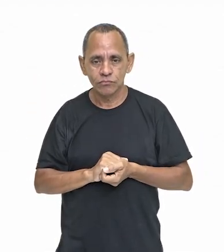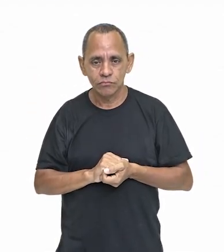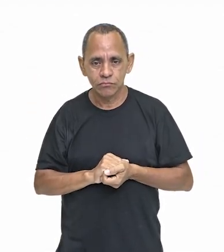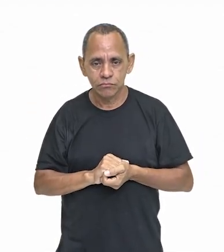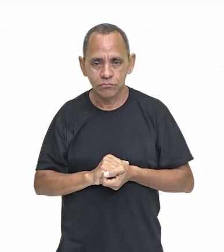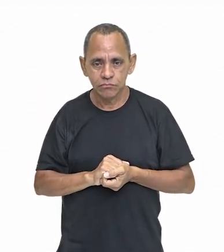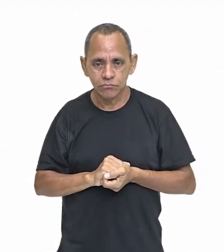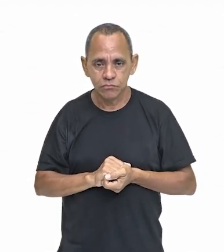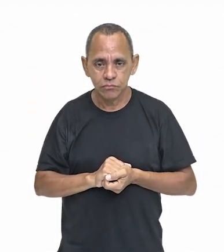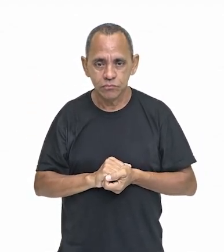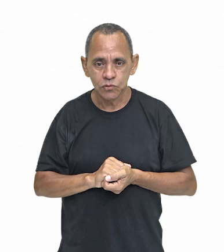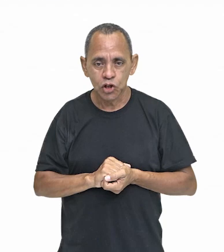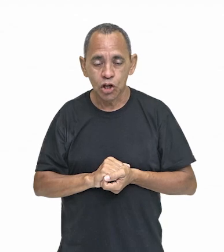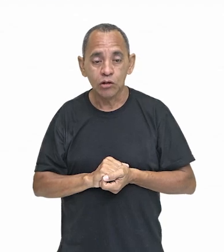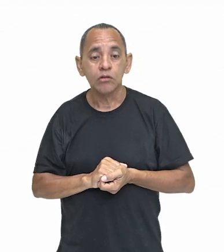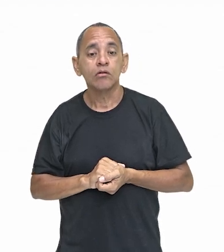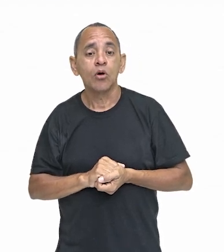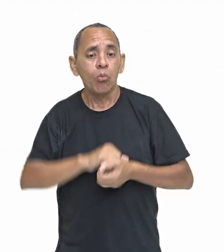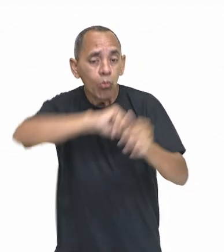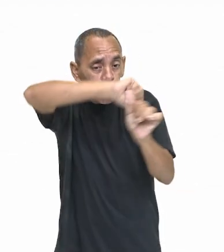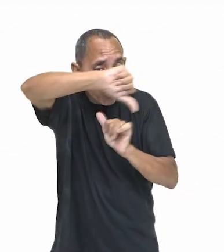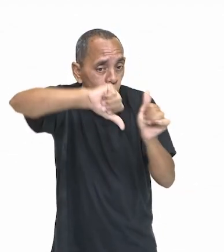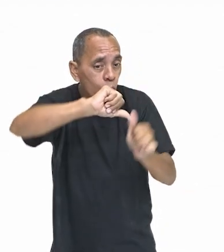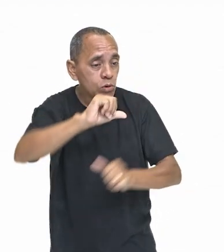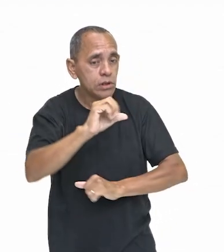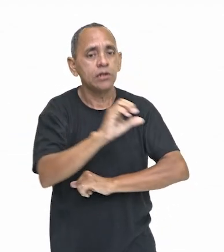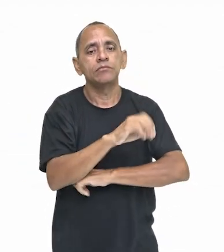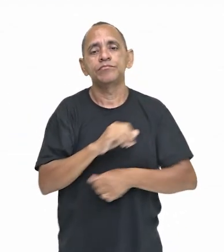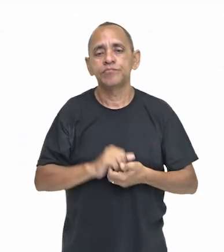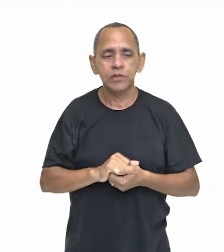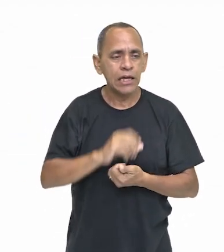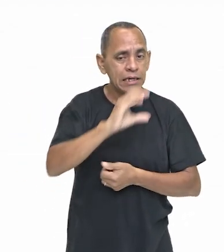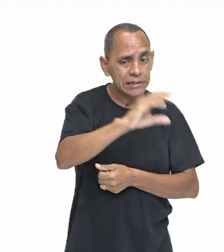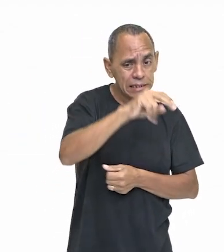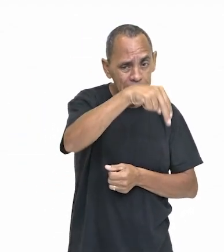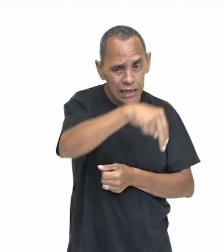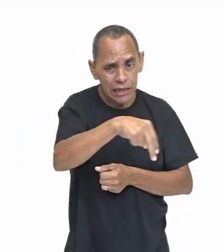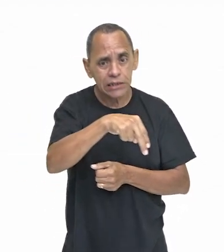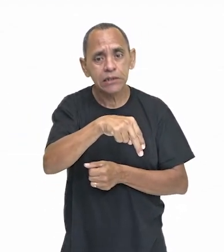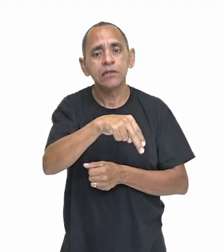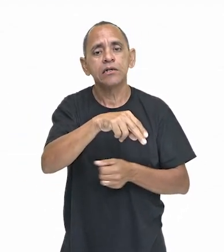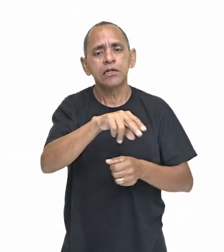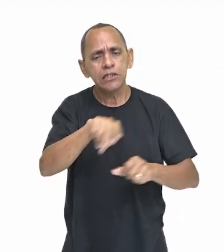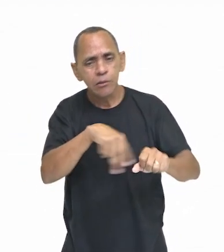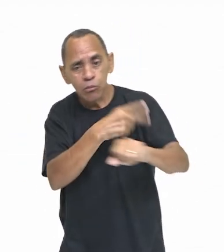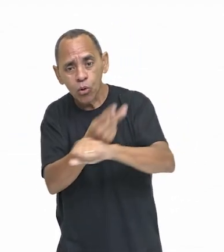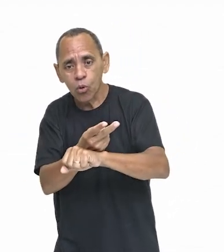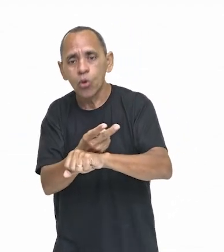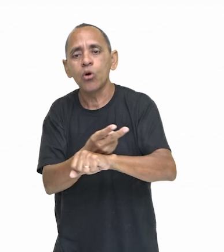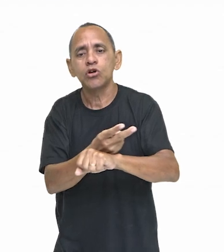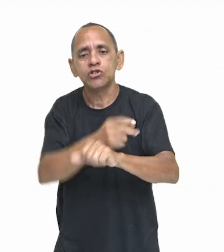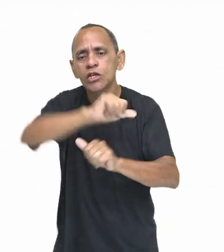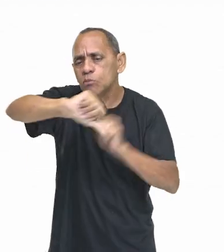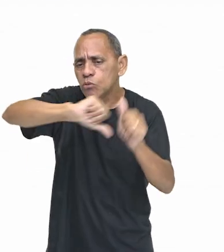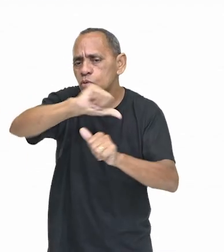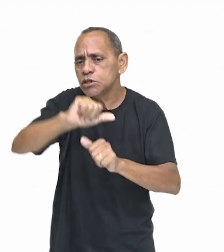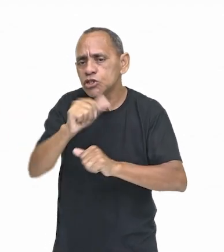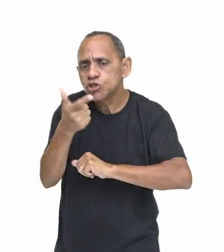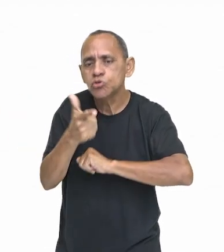reservatórios em energia cinética e, por fim, né, depois de outras transformações também, energia cinética